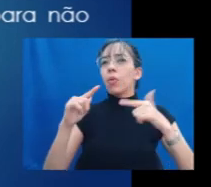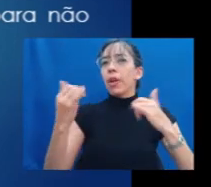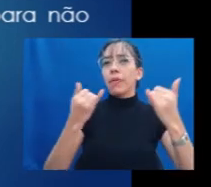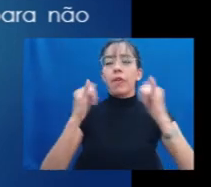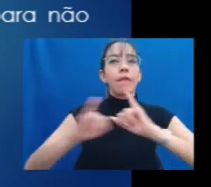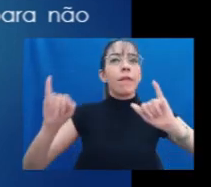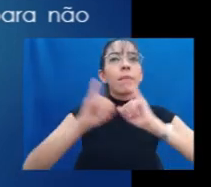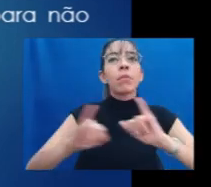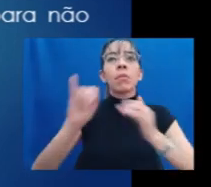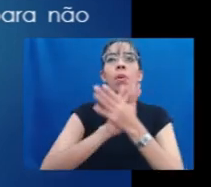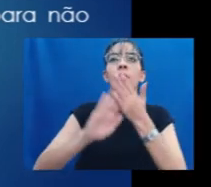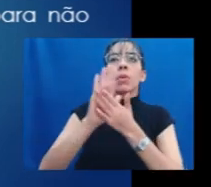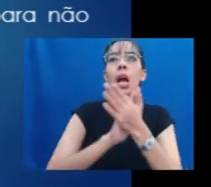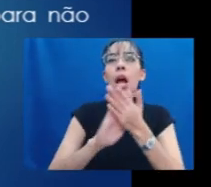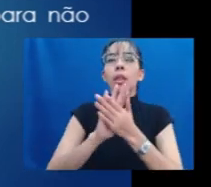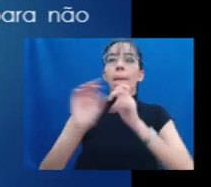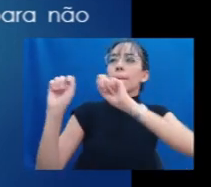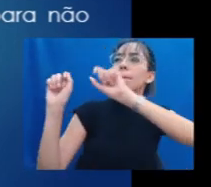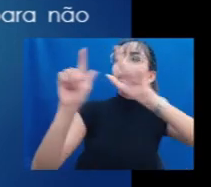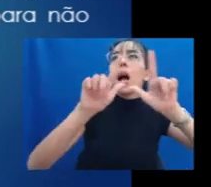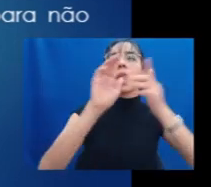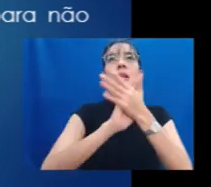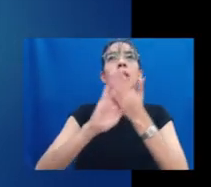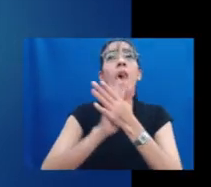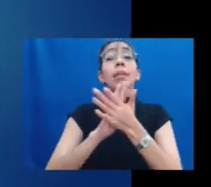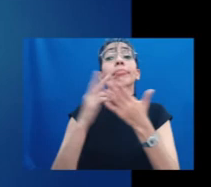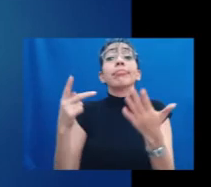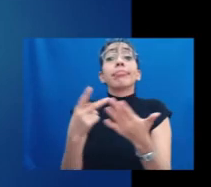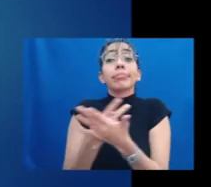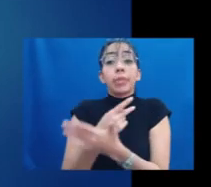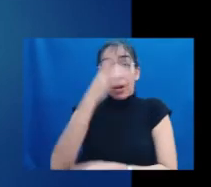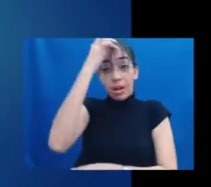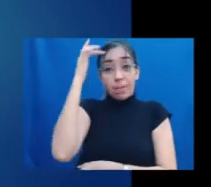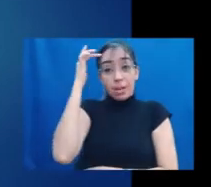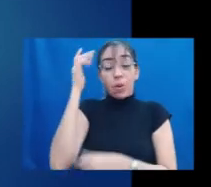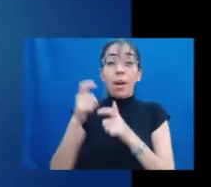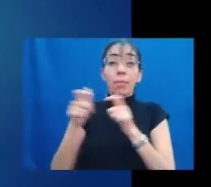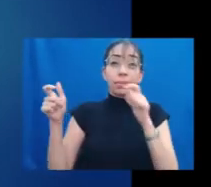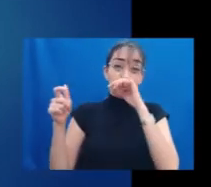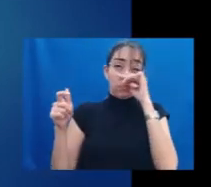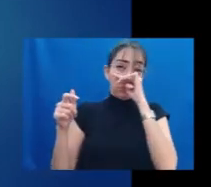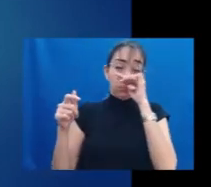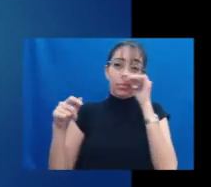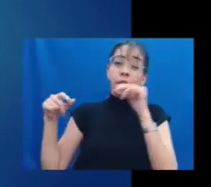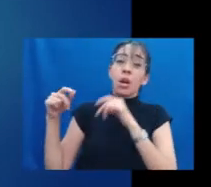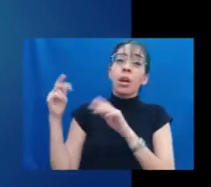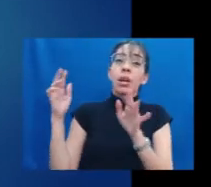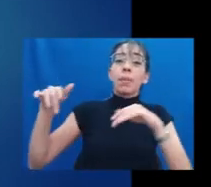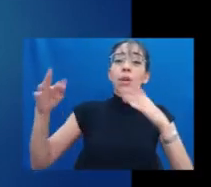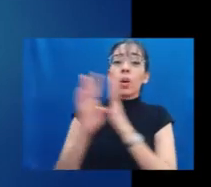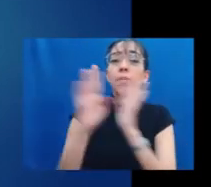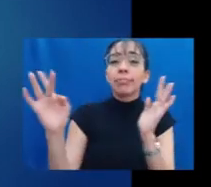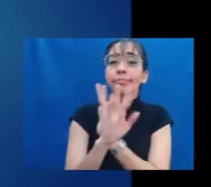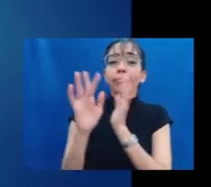não houve informação, a sinalização do prédio fez que muitas pessoas se apavorassem e corressem, né? E ficou denunciando